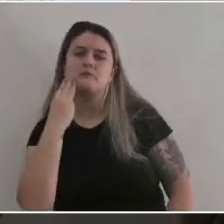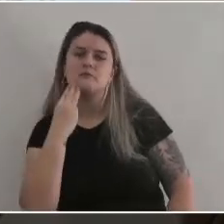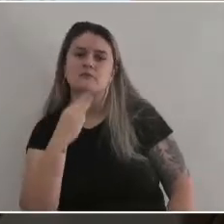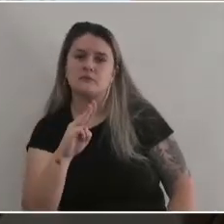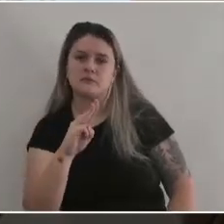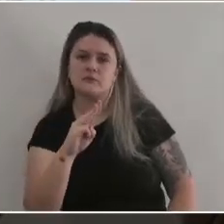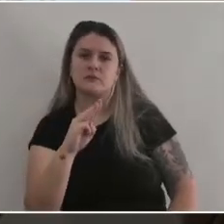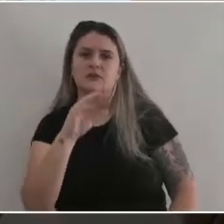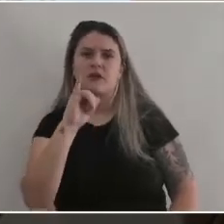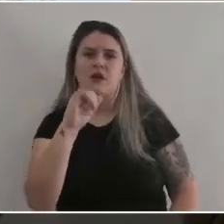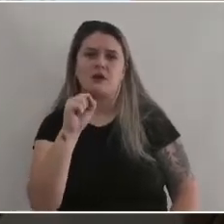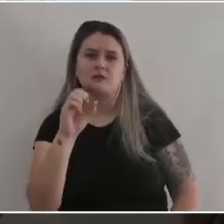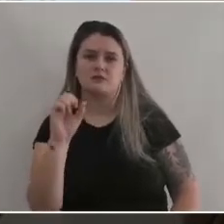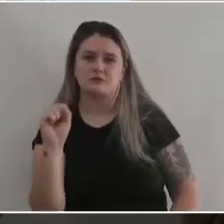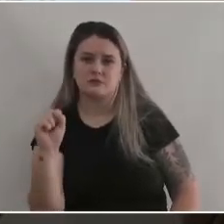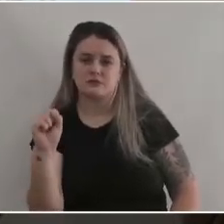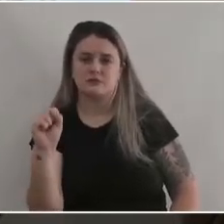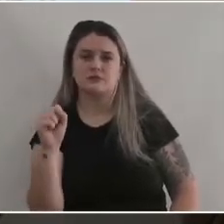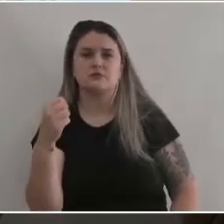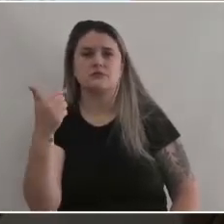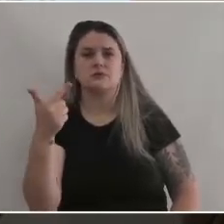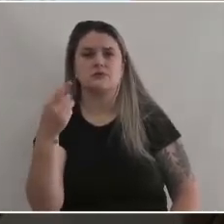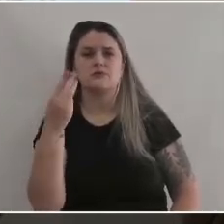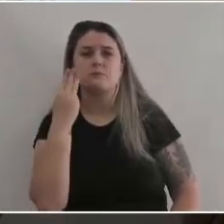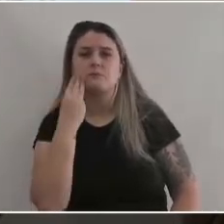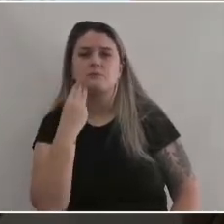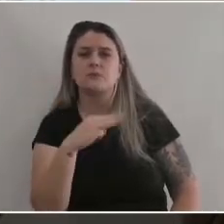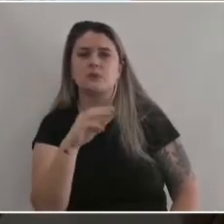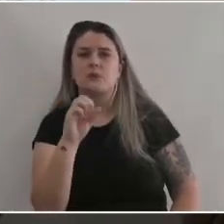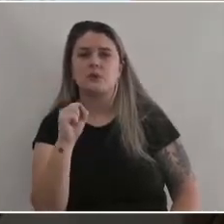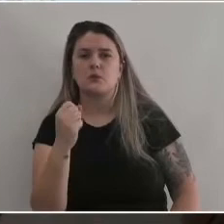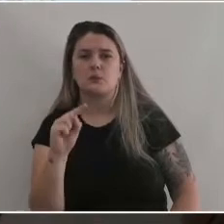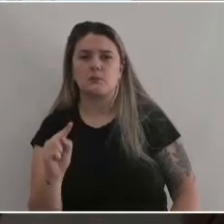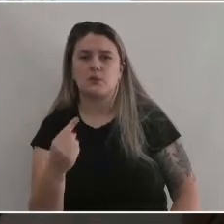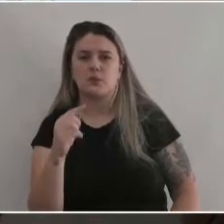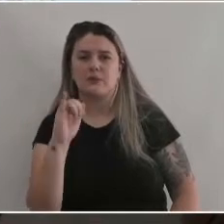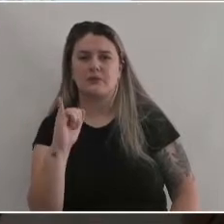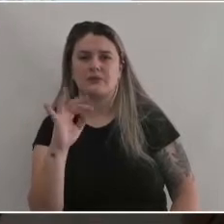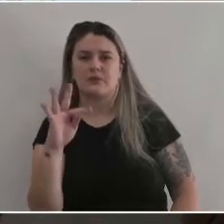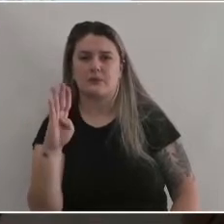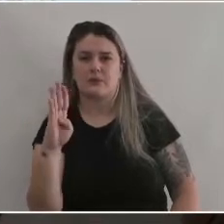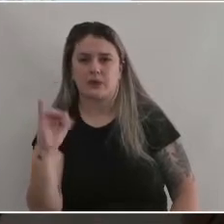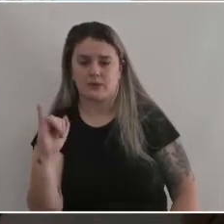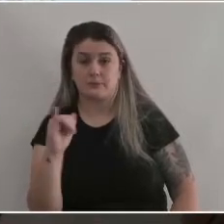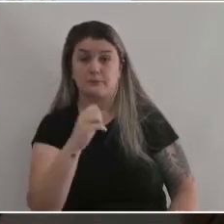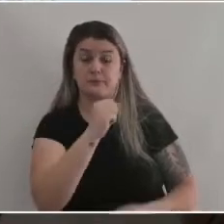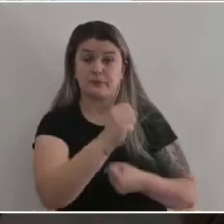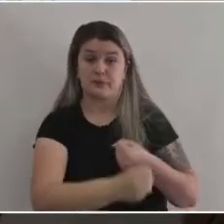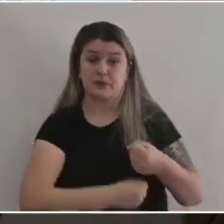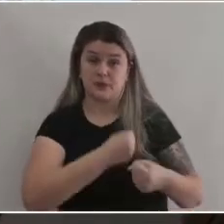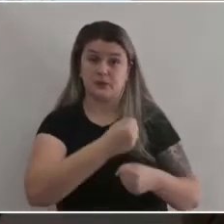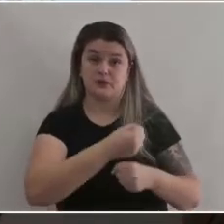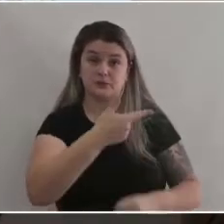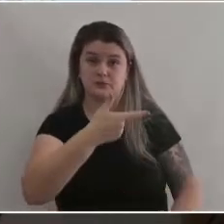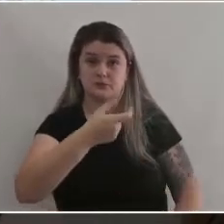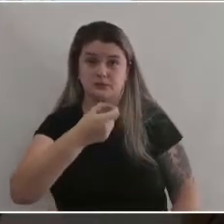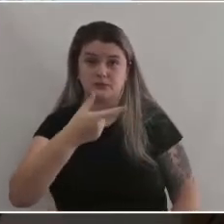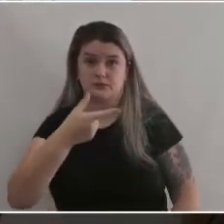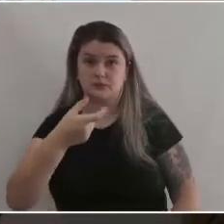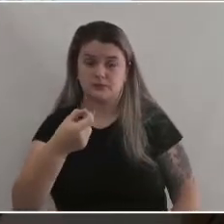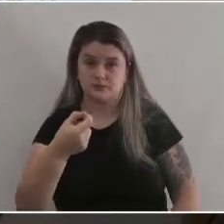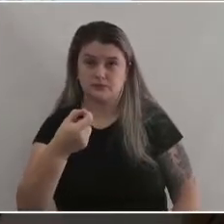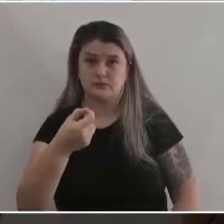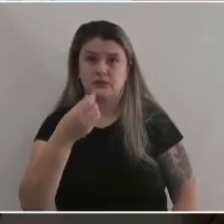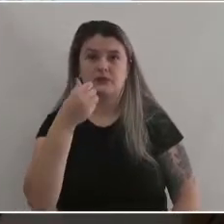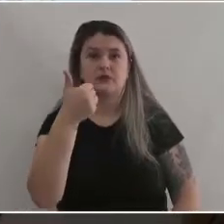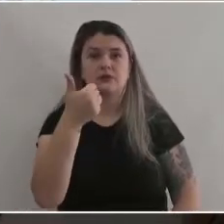9.540.000 de ISS e 2.008.000 de ITBI. No exercício de 2020,